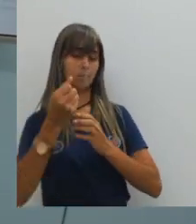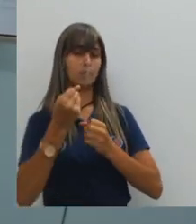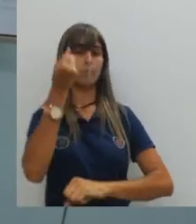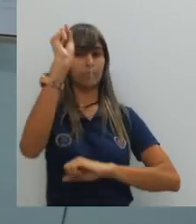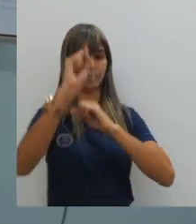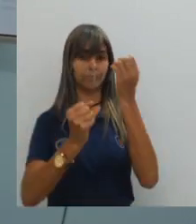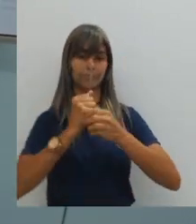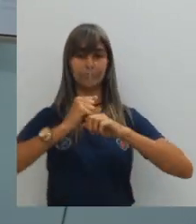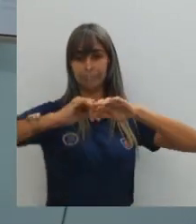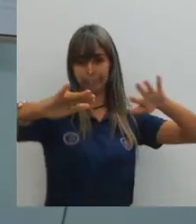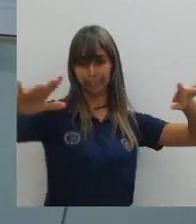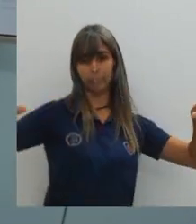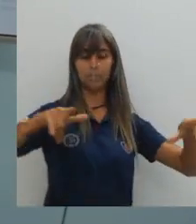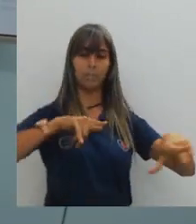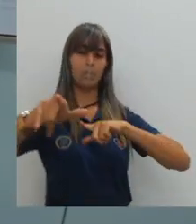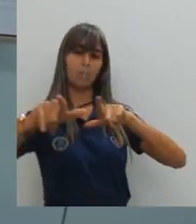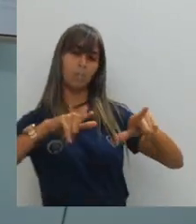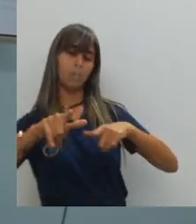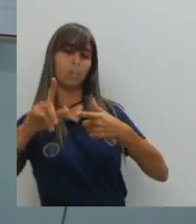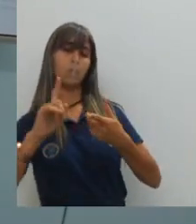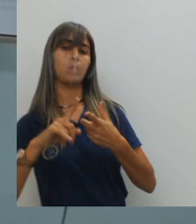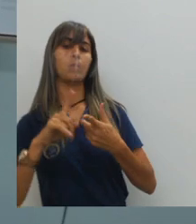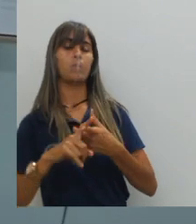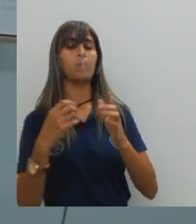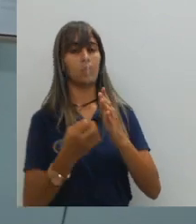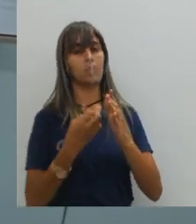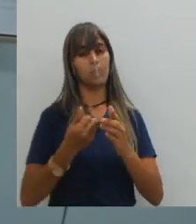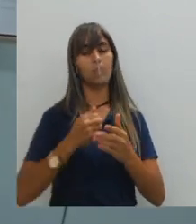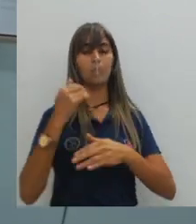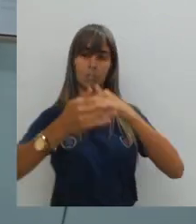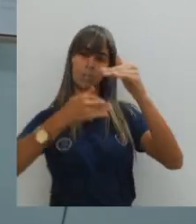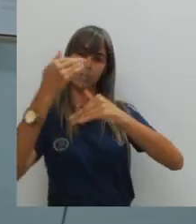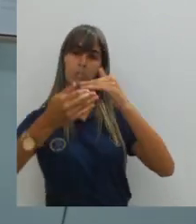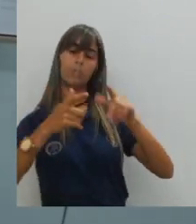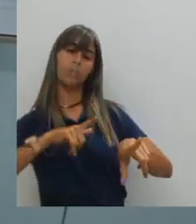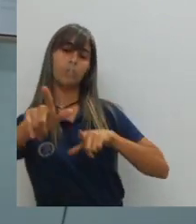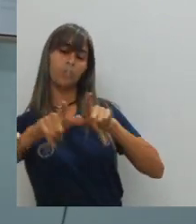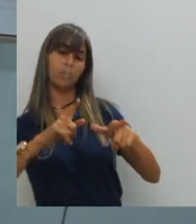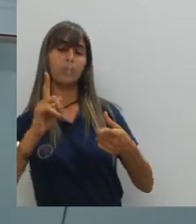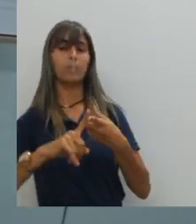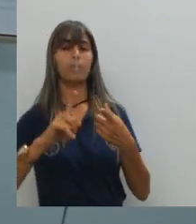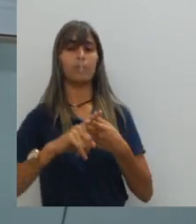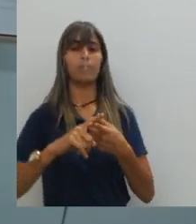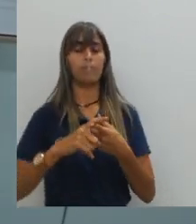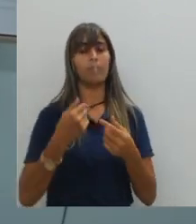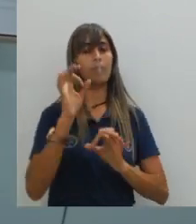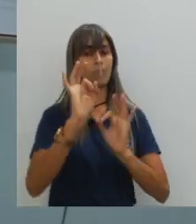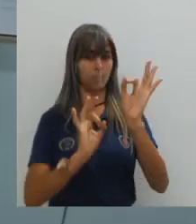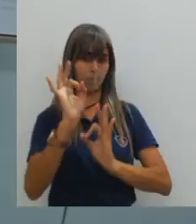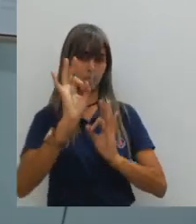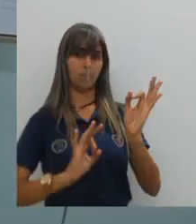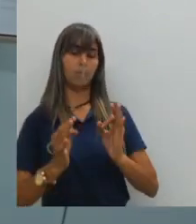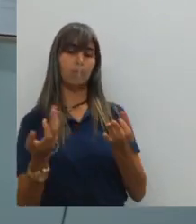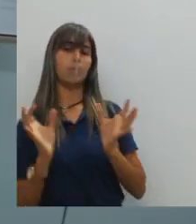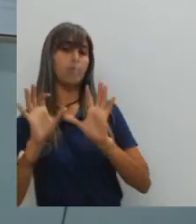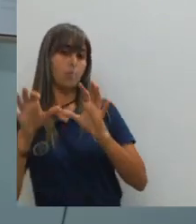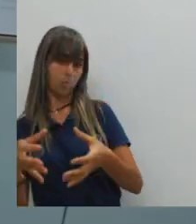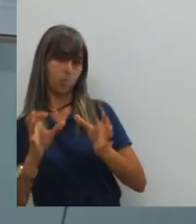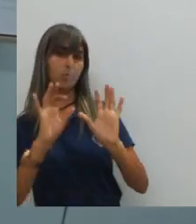industrialização e do mercado de trabalho e recessão econômica e avanço do desemprego, respectivamente, e nas organizações partidárias,